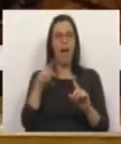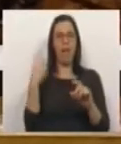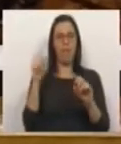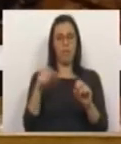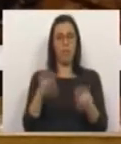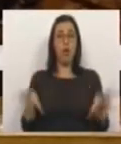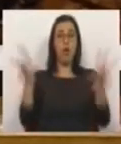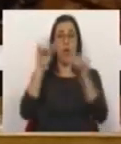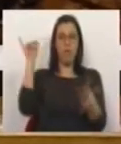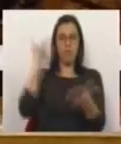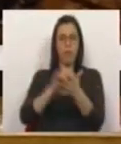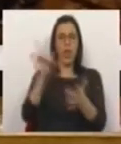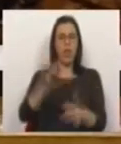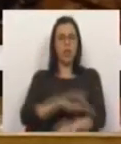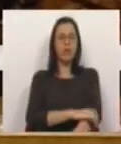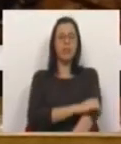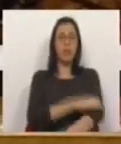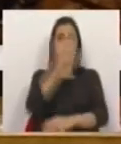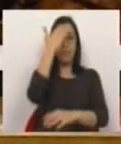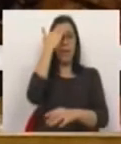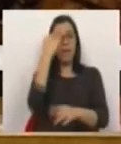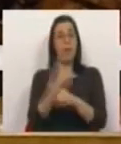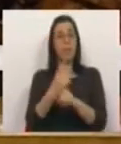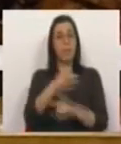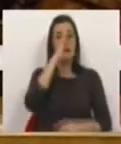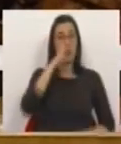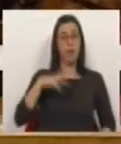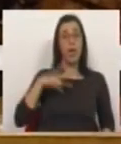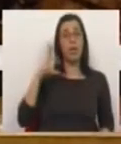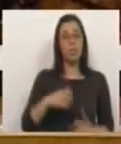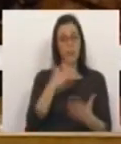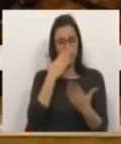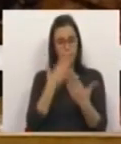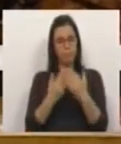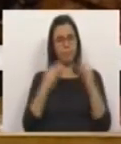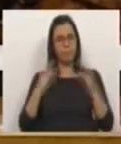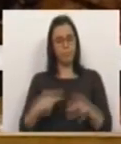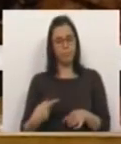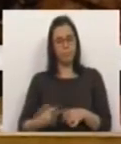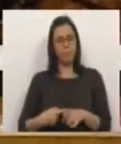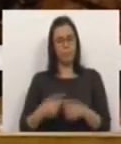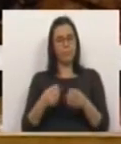novo aeroporto de Lisboa, pressupõe também que o Estado português enfrente